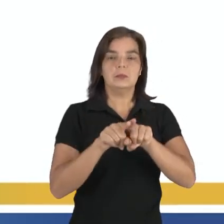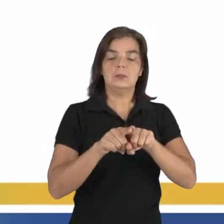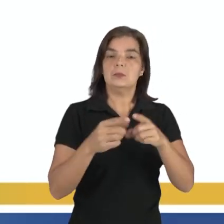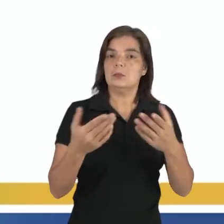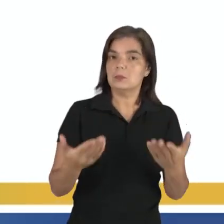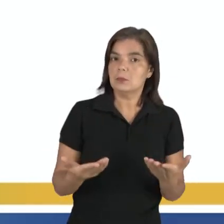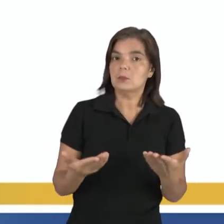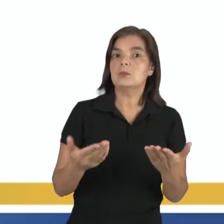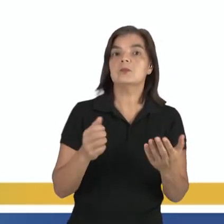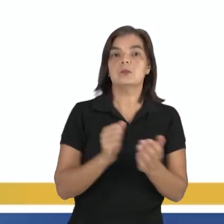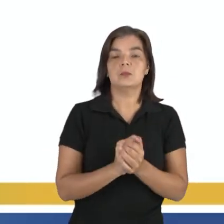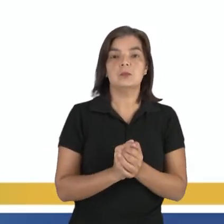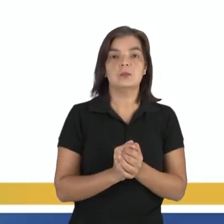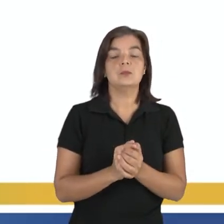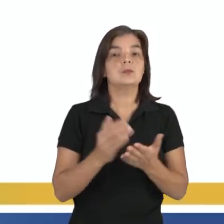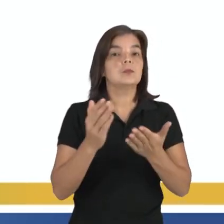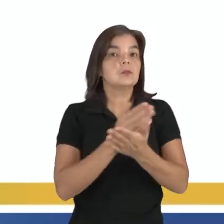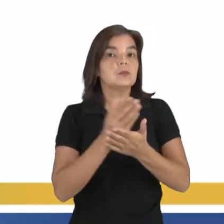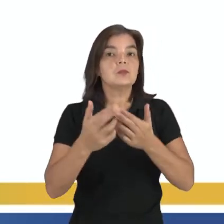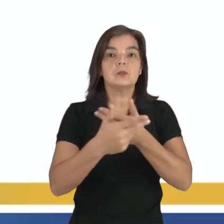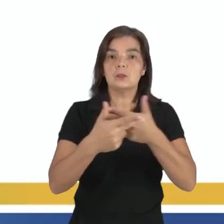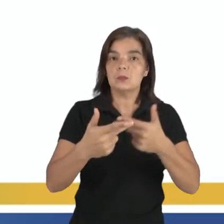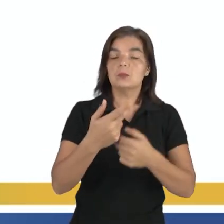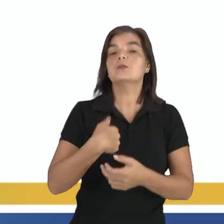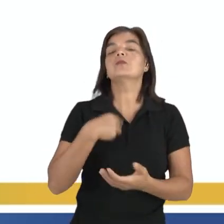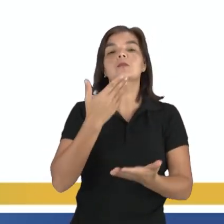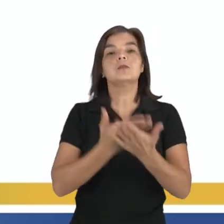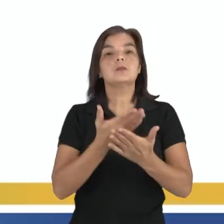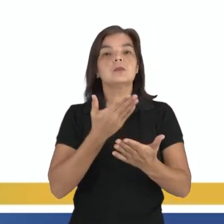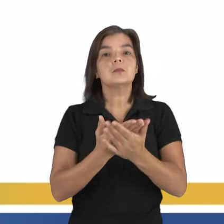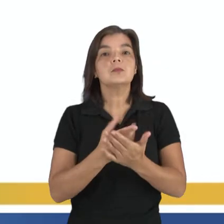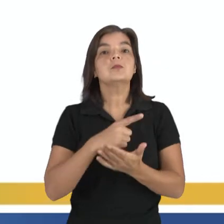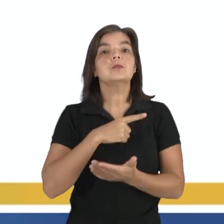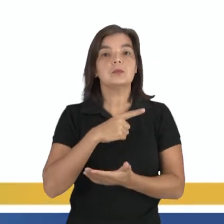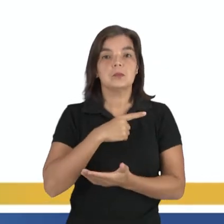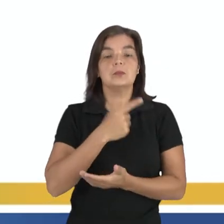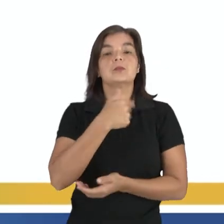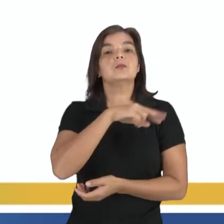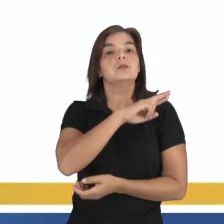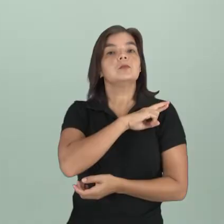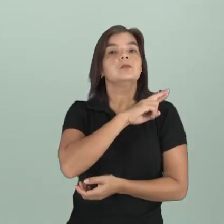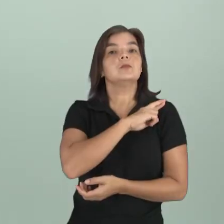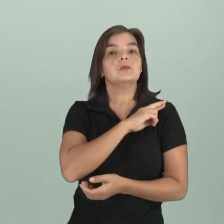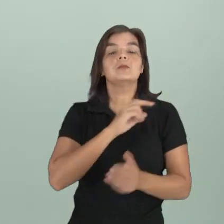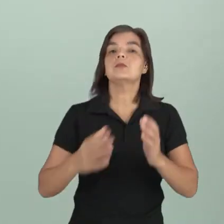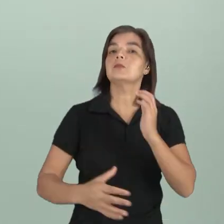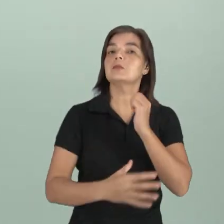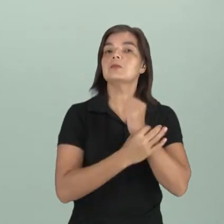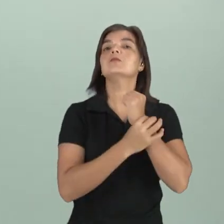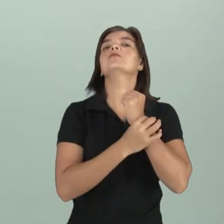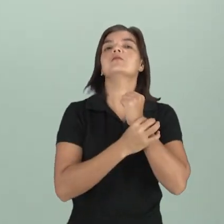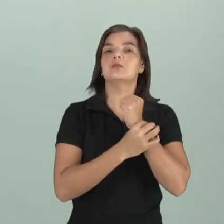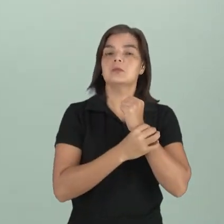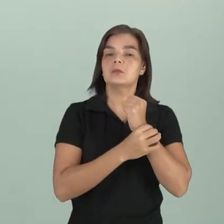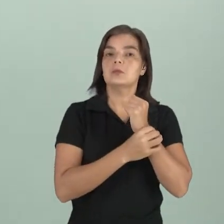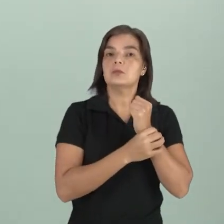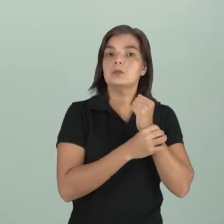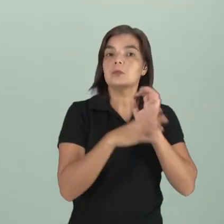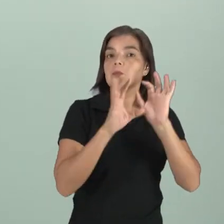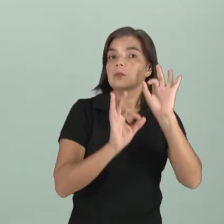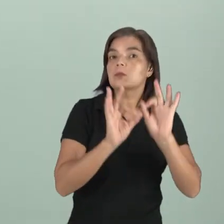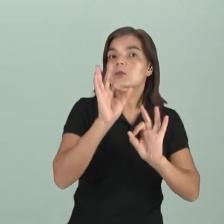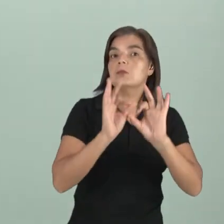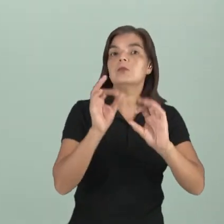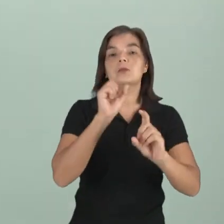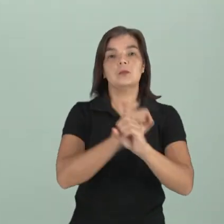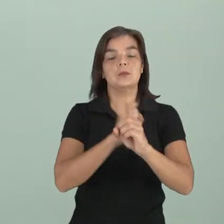levando em consideração a peculiaridade da nossa videoaula, ele tem como responsabilidade garantir a ordem